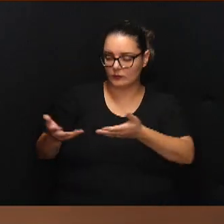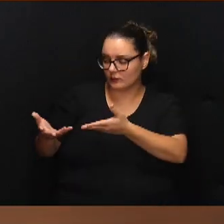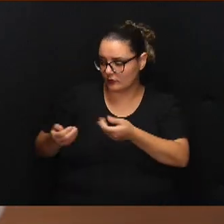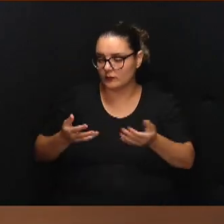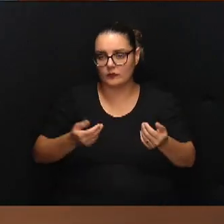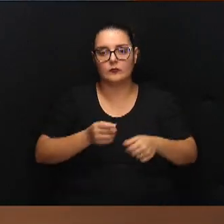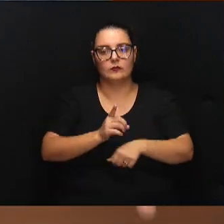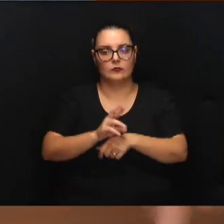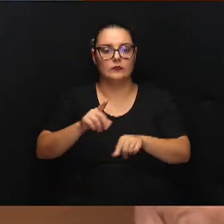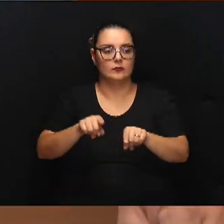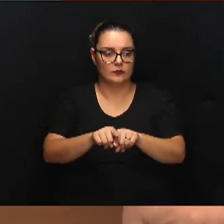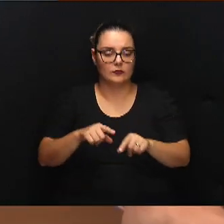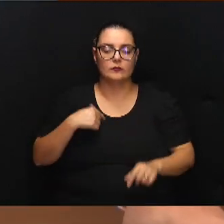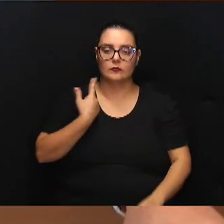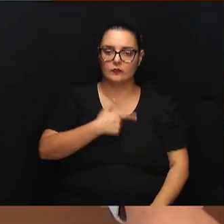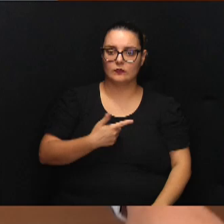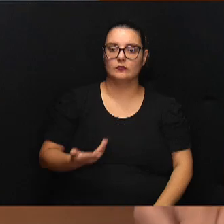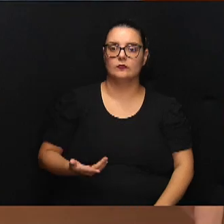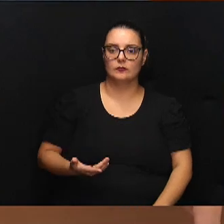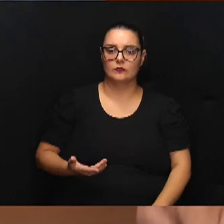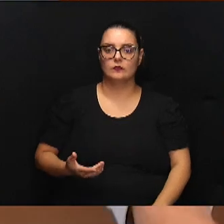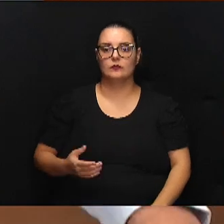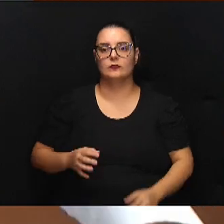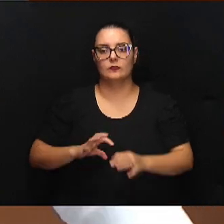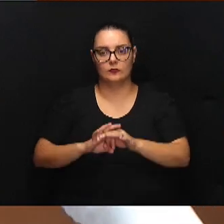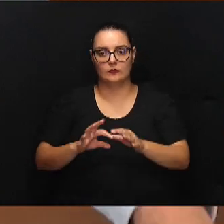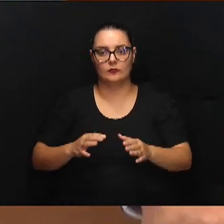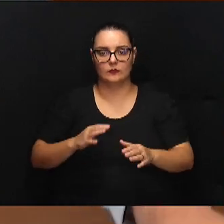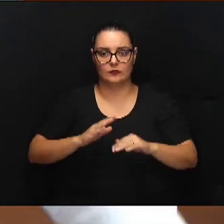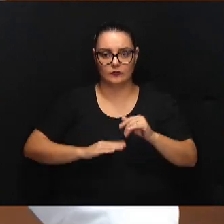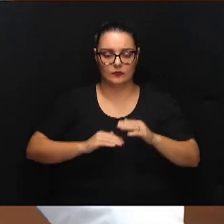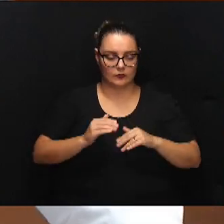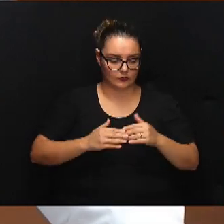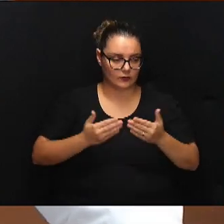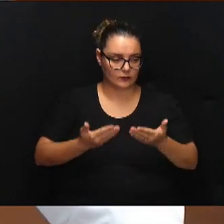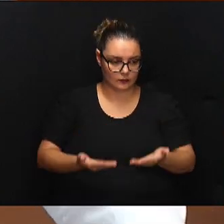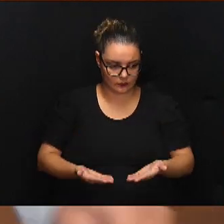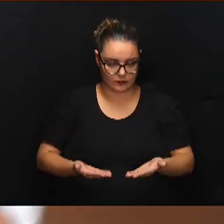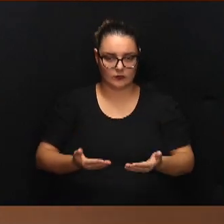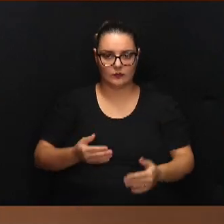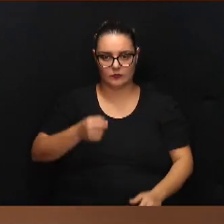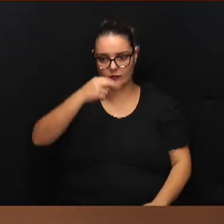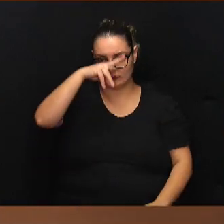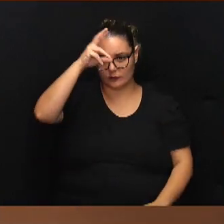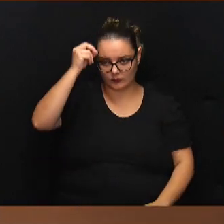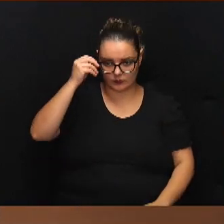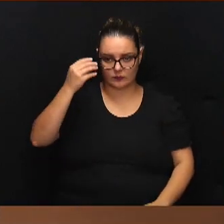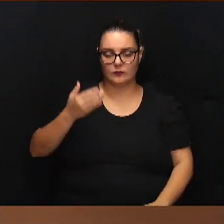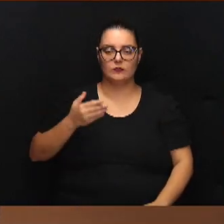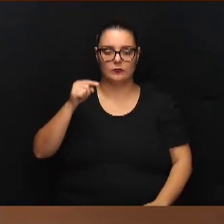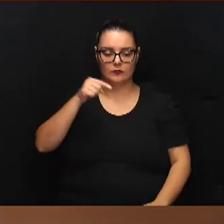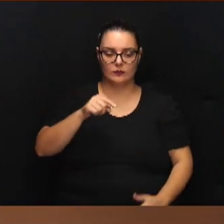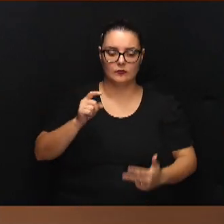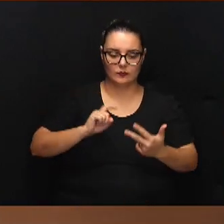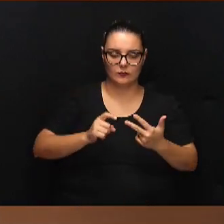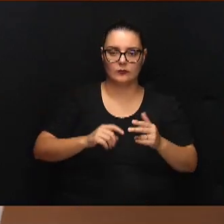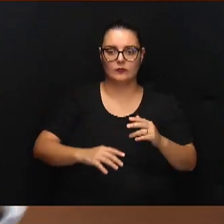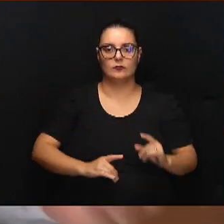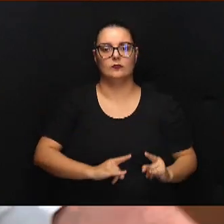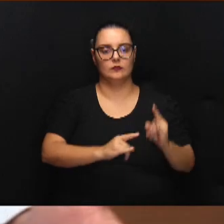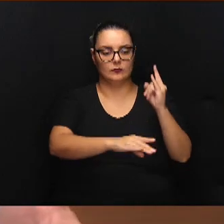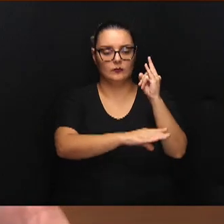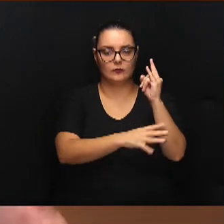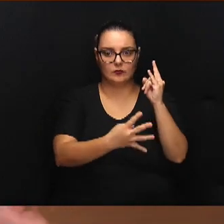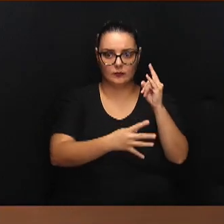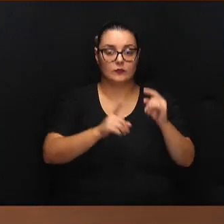doutor também, para a gente despachar esse estudo diretamente na mão dele, lá no Executivo, no 4º andar.